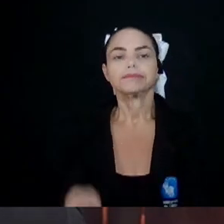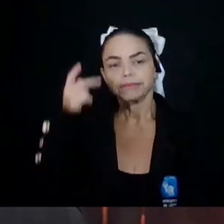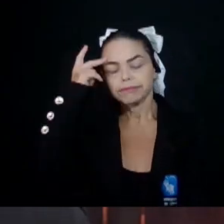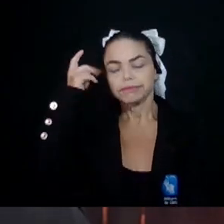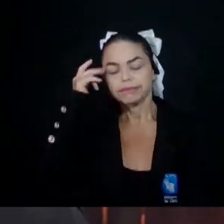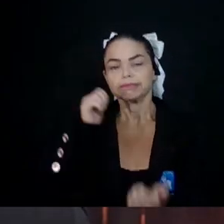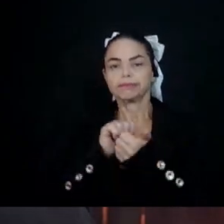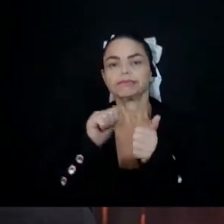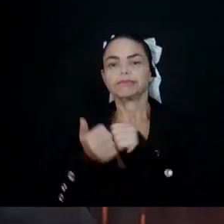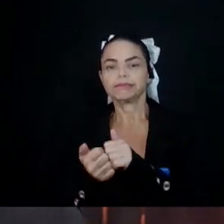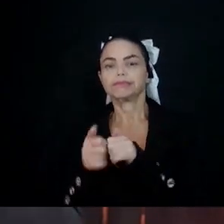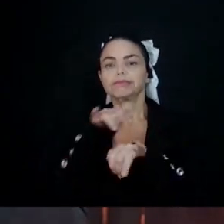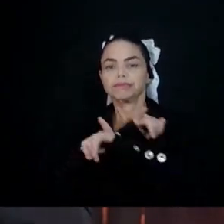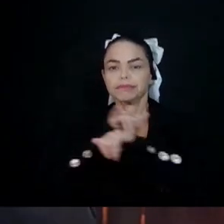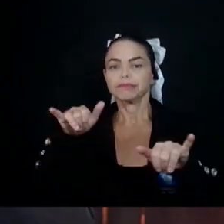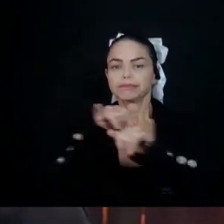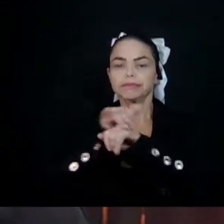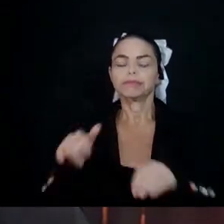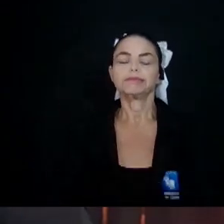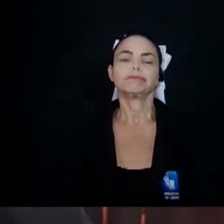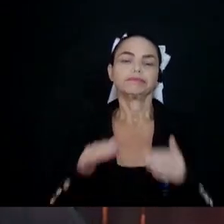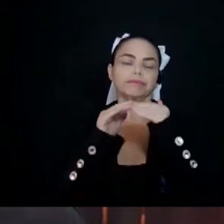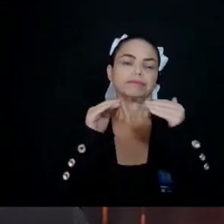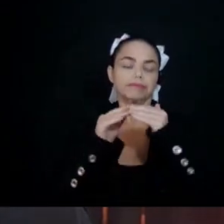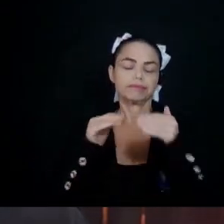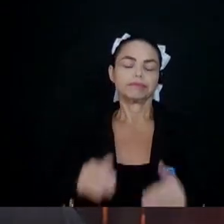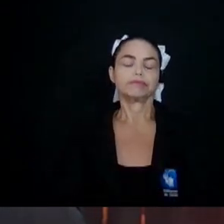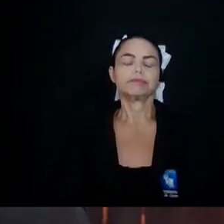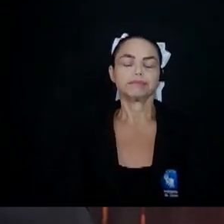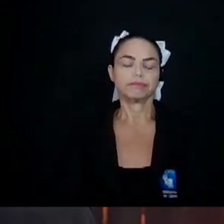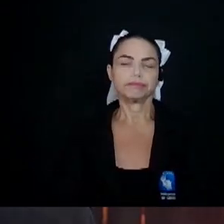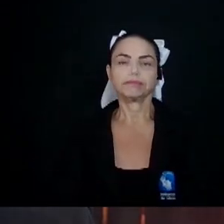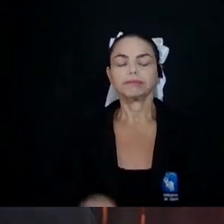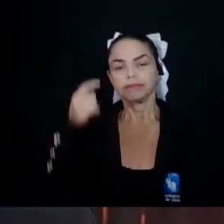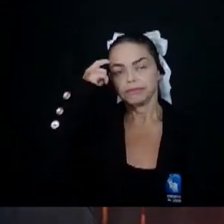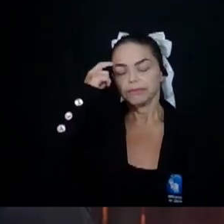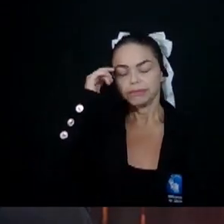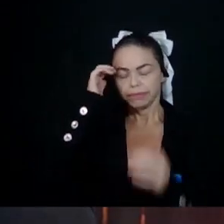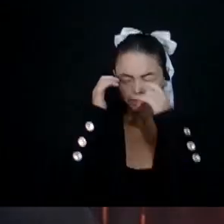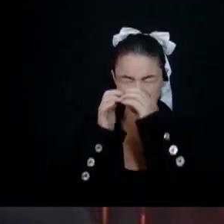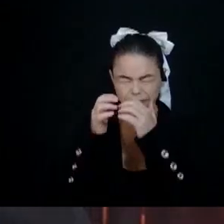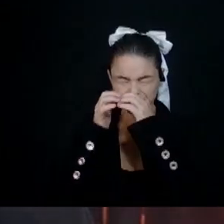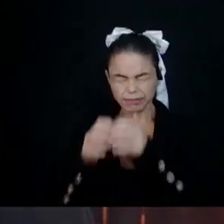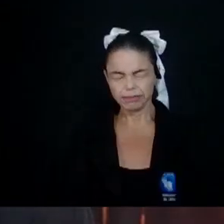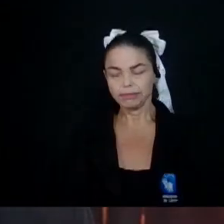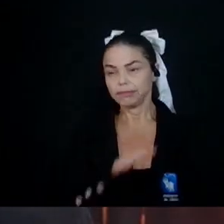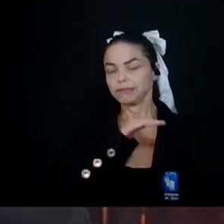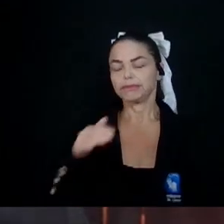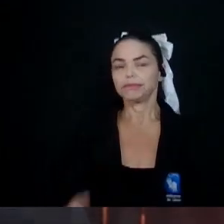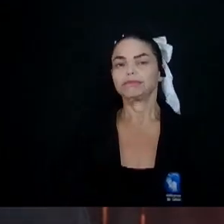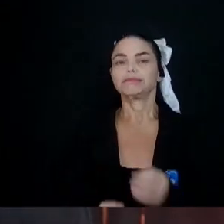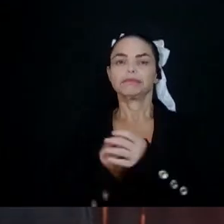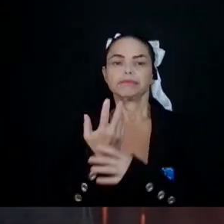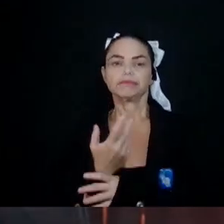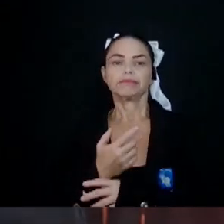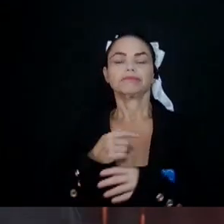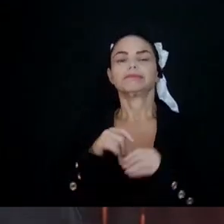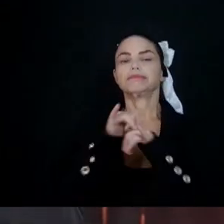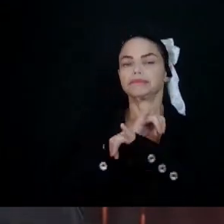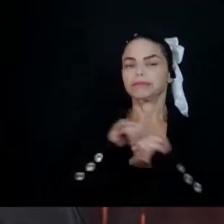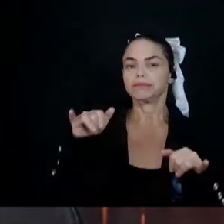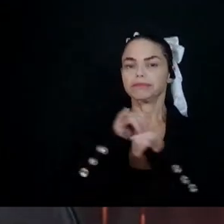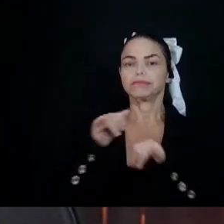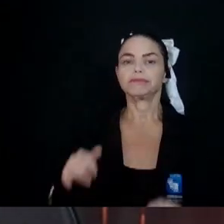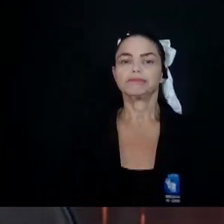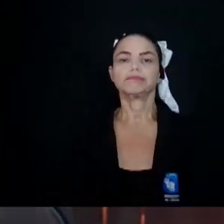adequações publicitárias de acordo com a capacidade cognitiva da criança. Então a gente não pode criar publicidade, algoritmos